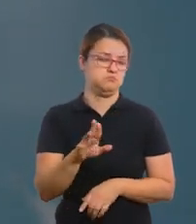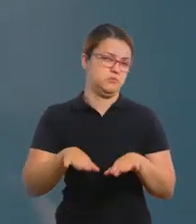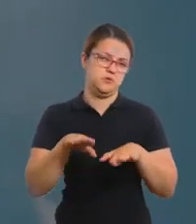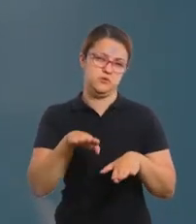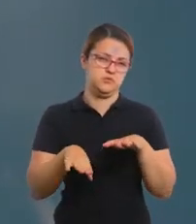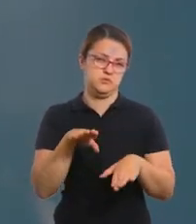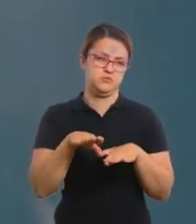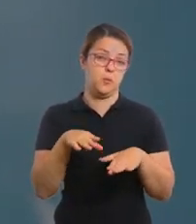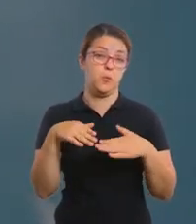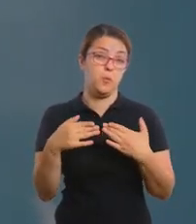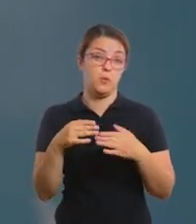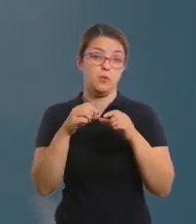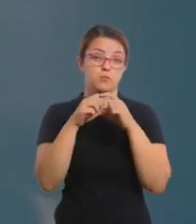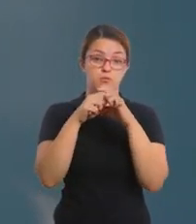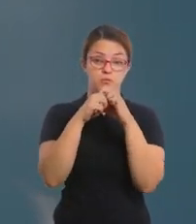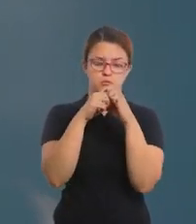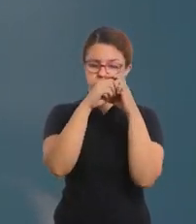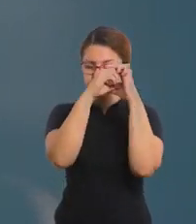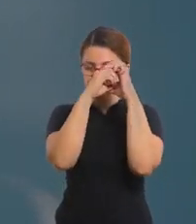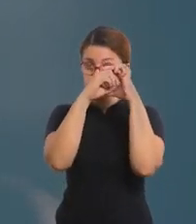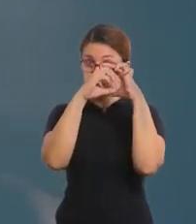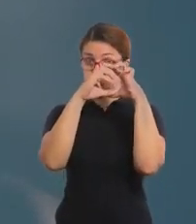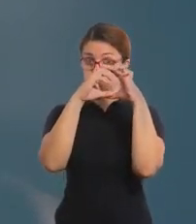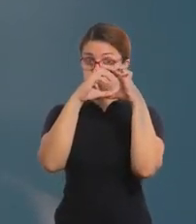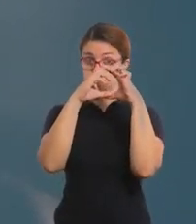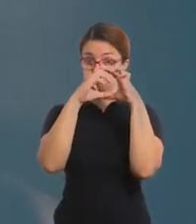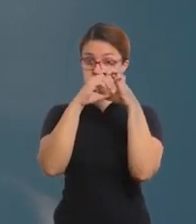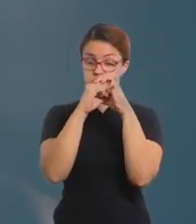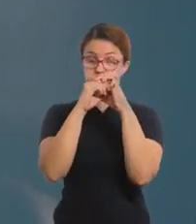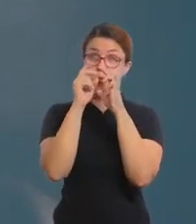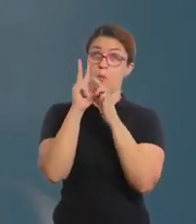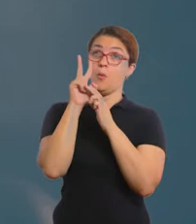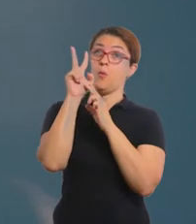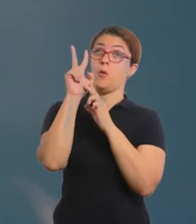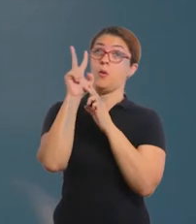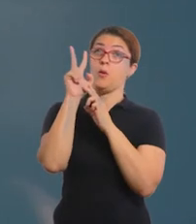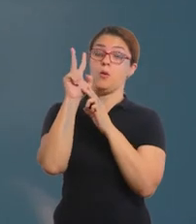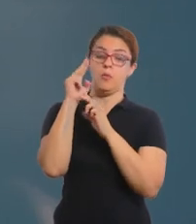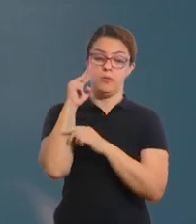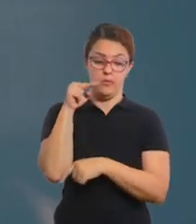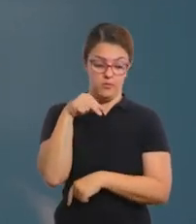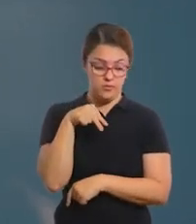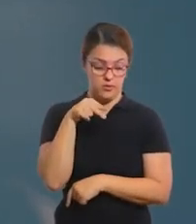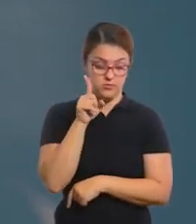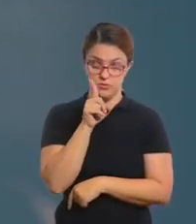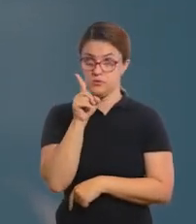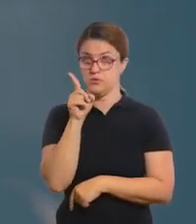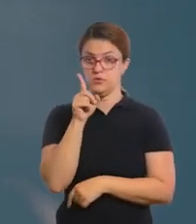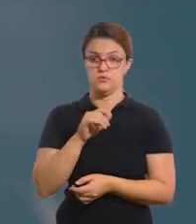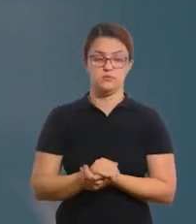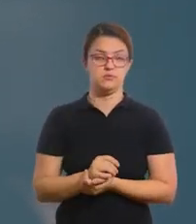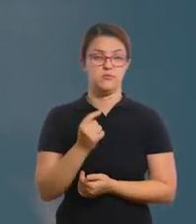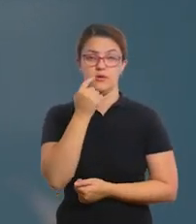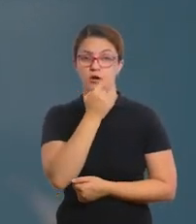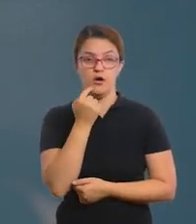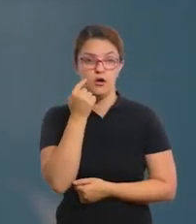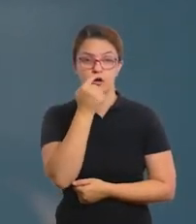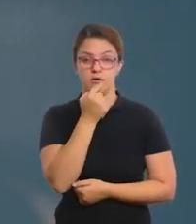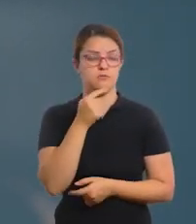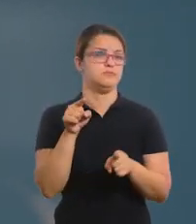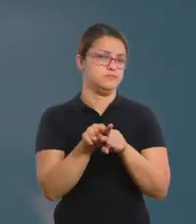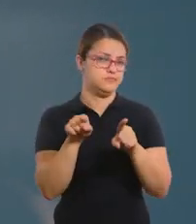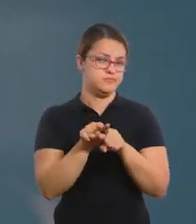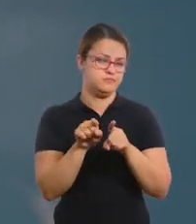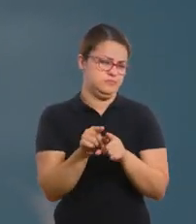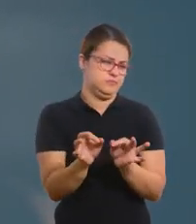olhinho. Aí você vai fazer um olhinho divertido, né? Um olhinho... olhando para cima, né? A boquinha você vai pintar, a